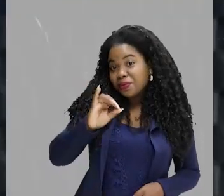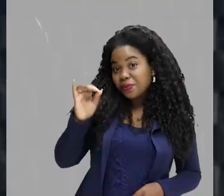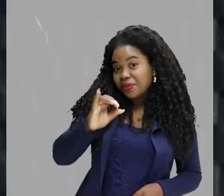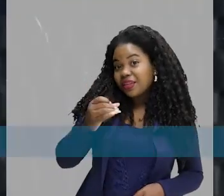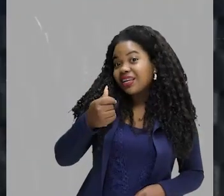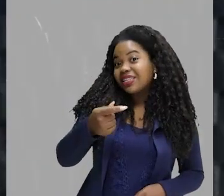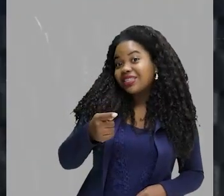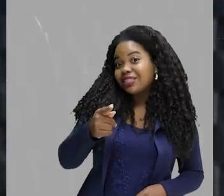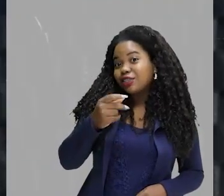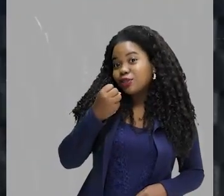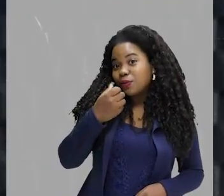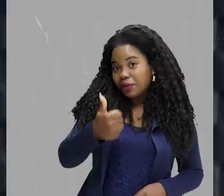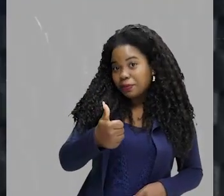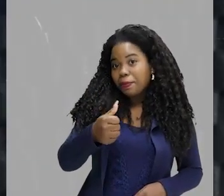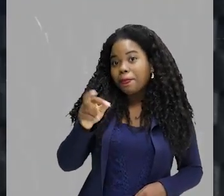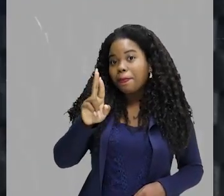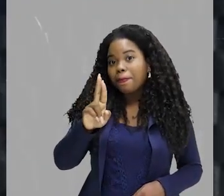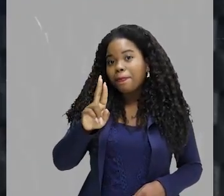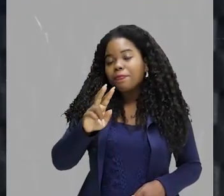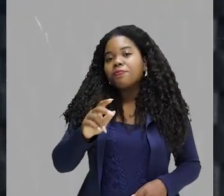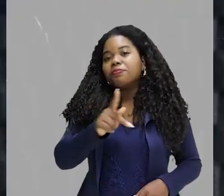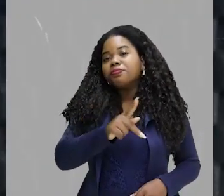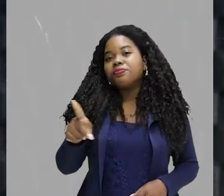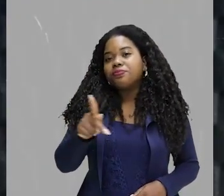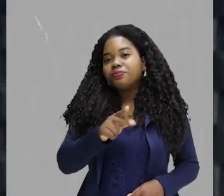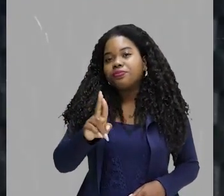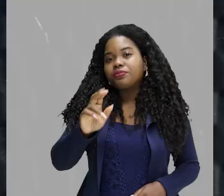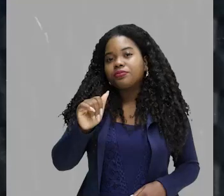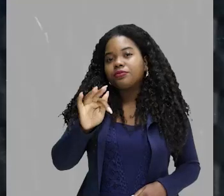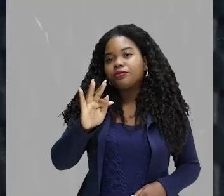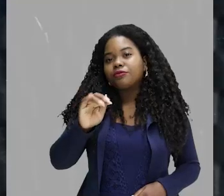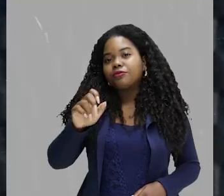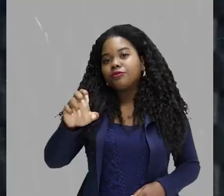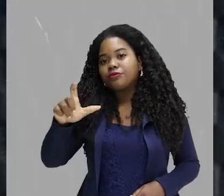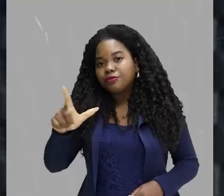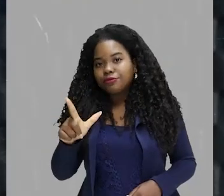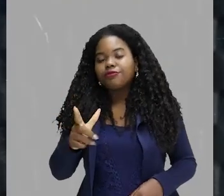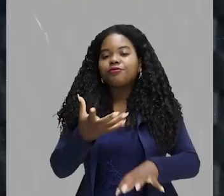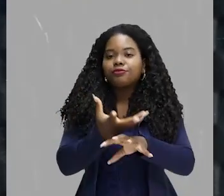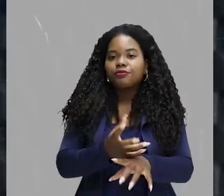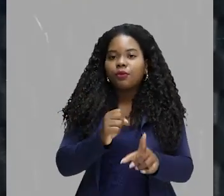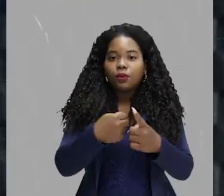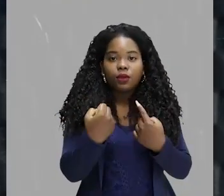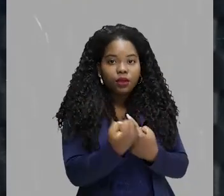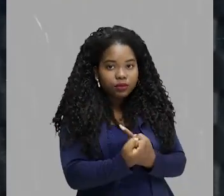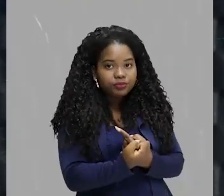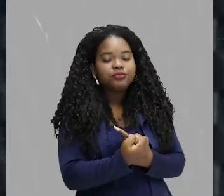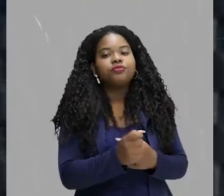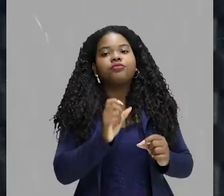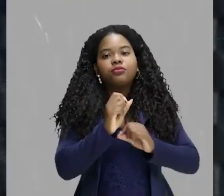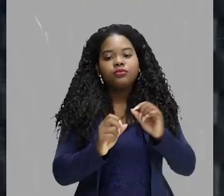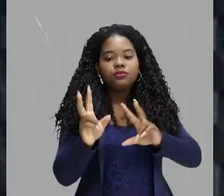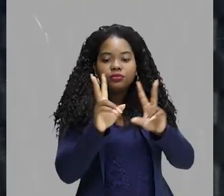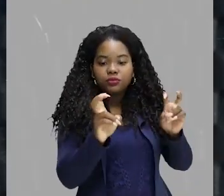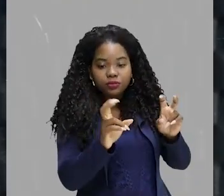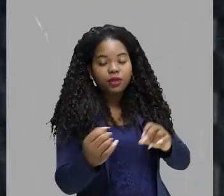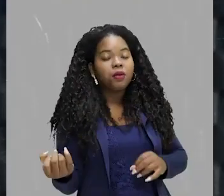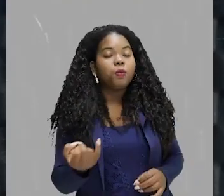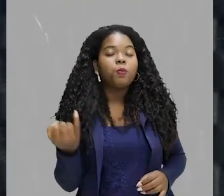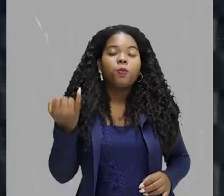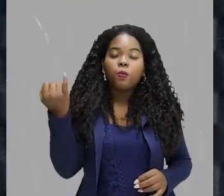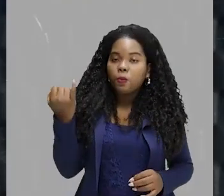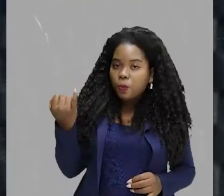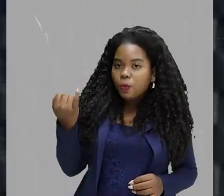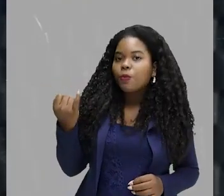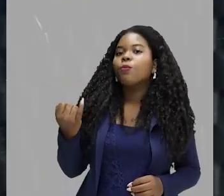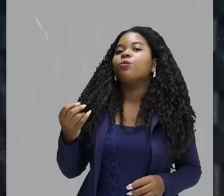Fala galera, tudo bem? Professor Rafael Carlos de Sociologia, mais uma vez aqui na área com vocês, dessa vez para tratar de um assunto muito